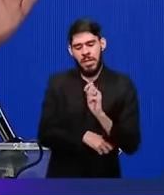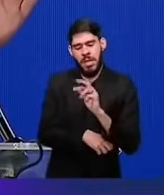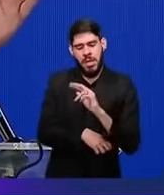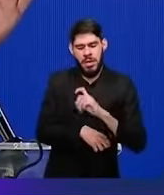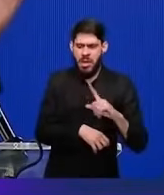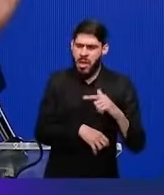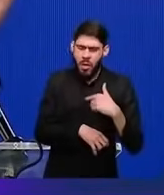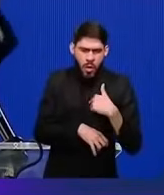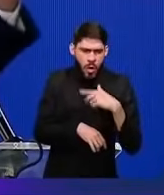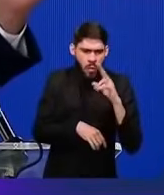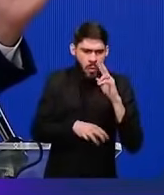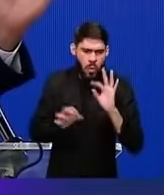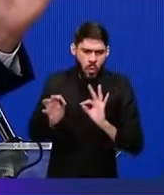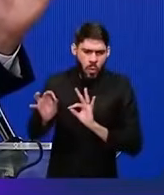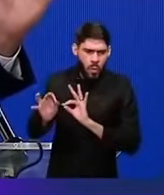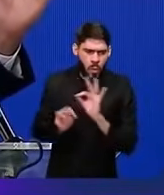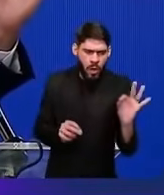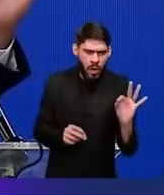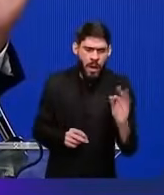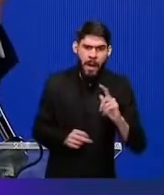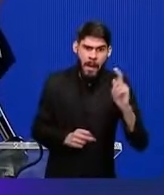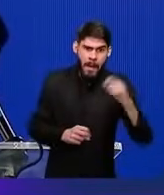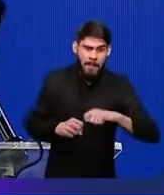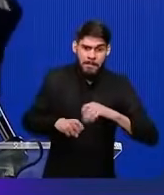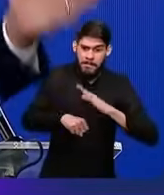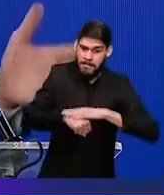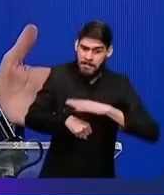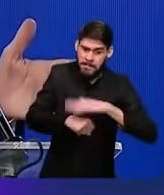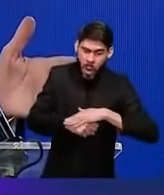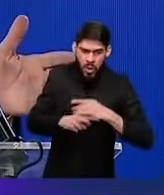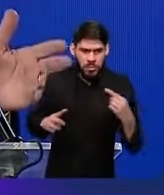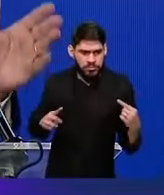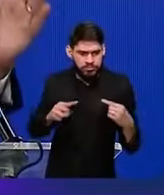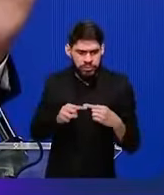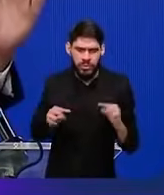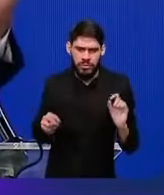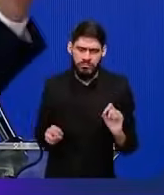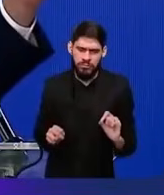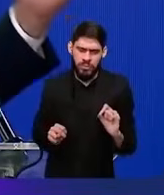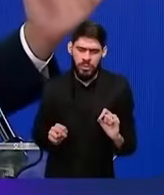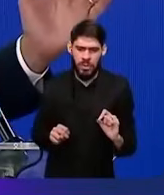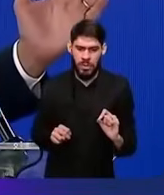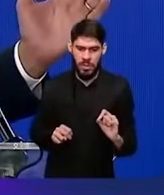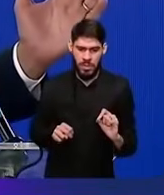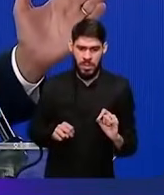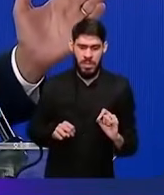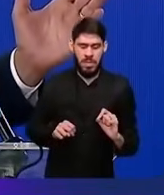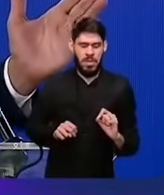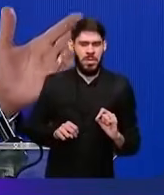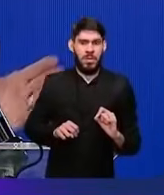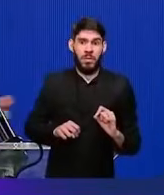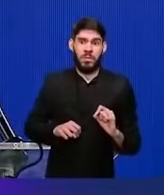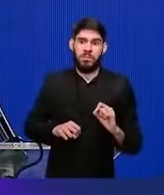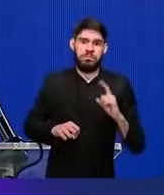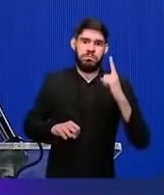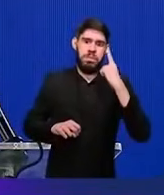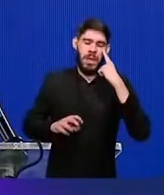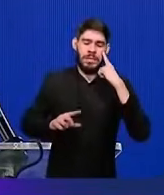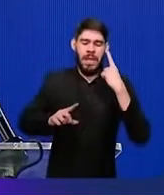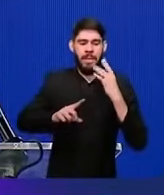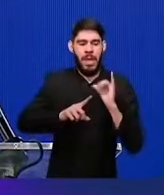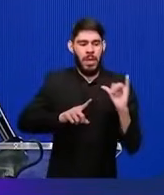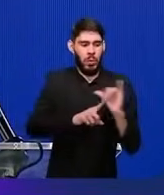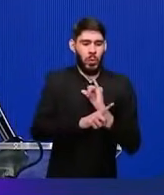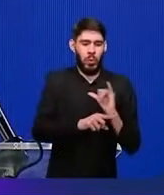vai dar tempo de colocar isso no ar? Será que isso entra em operação com a escala pretendida? E o